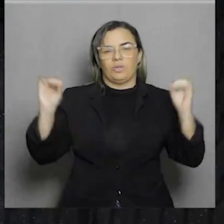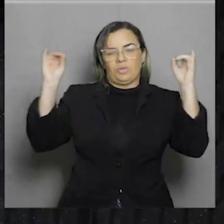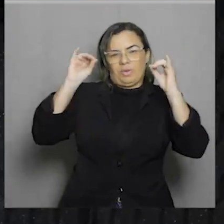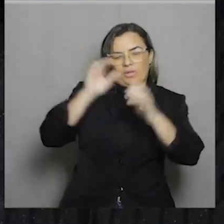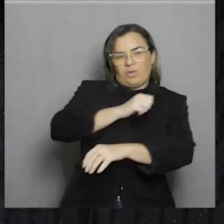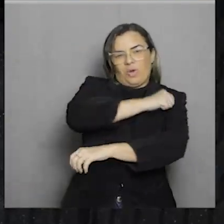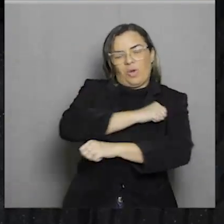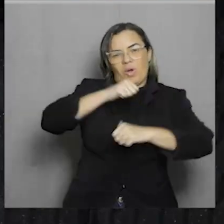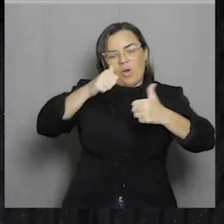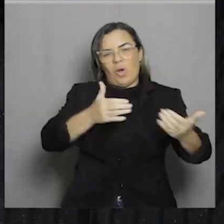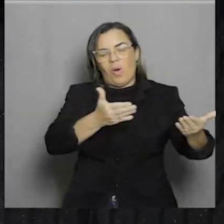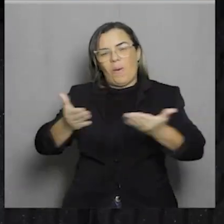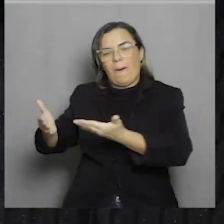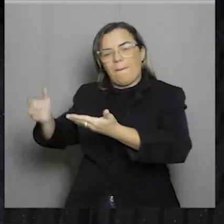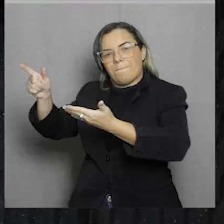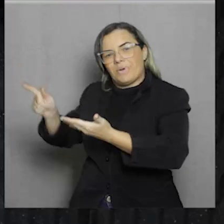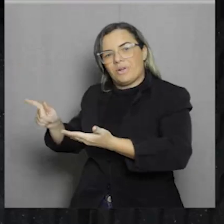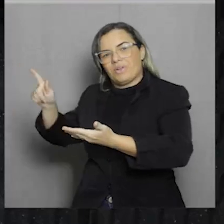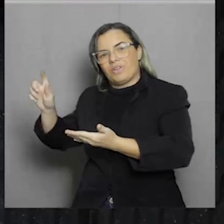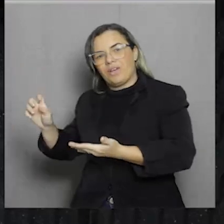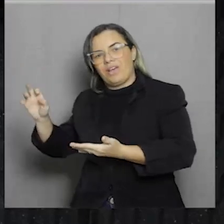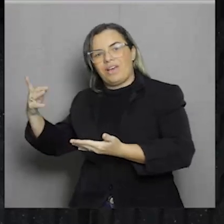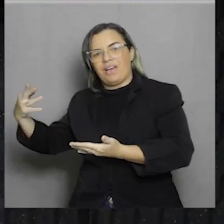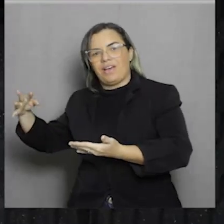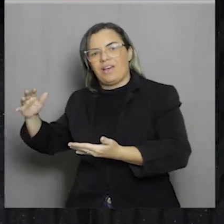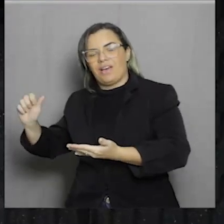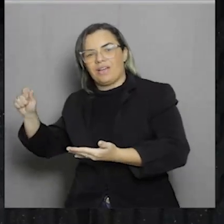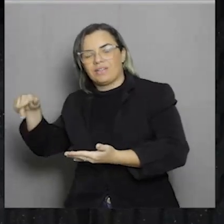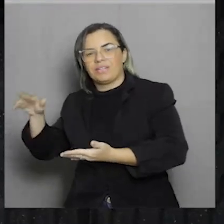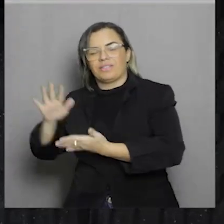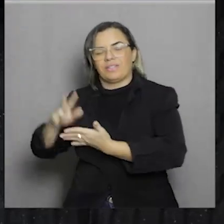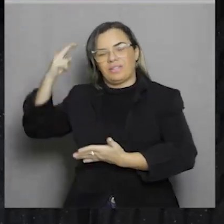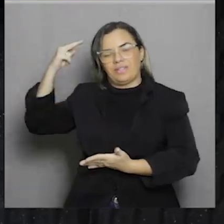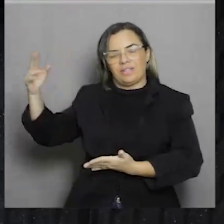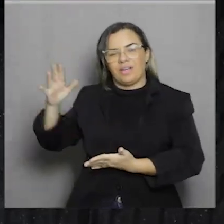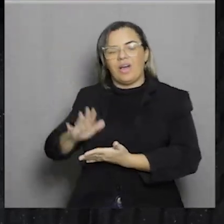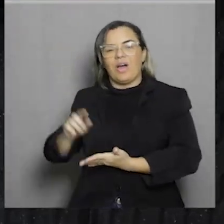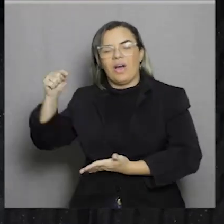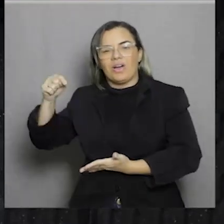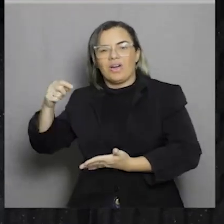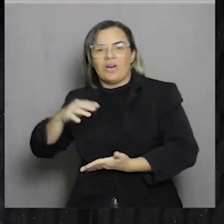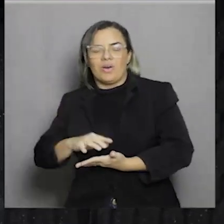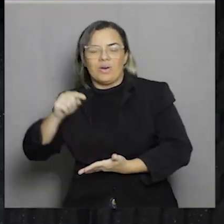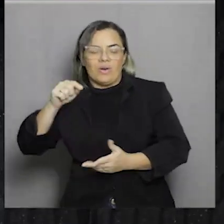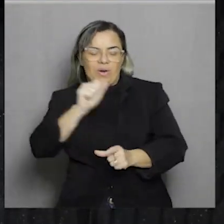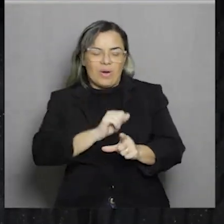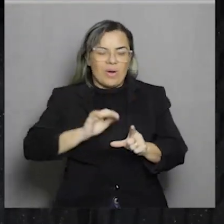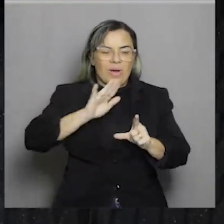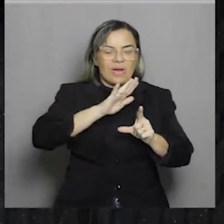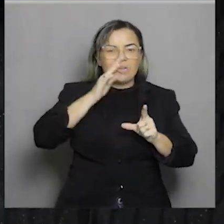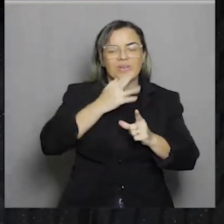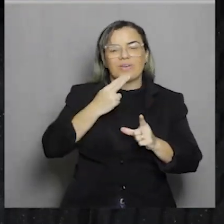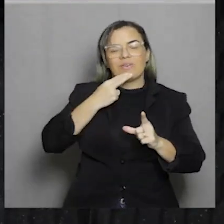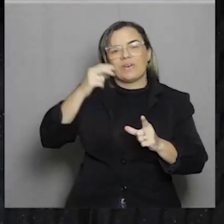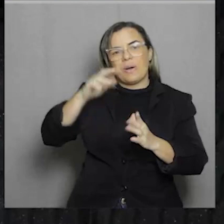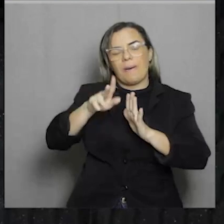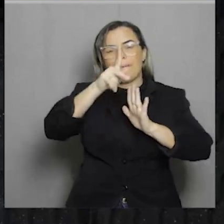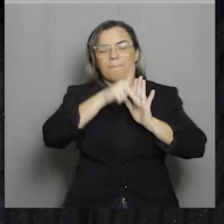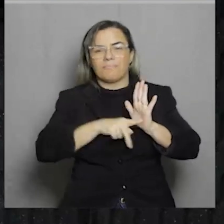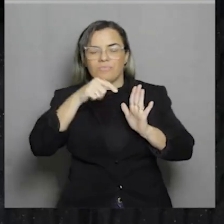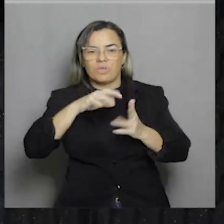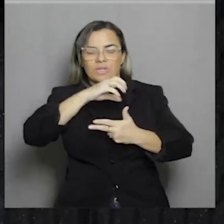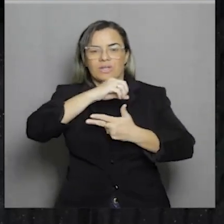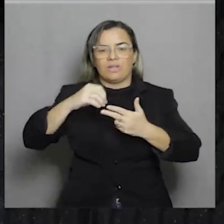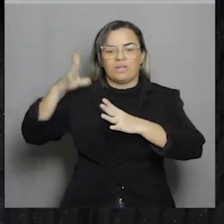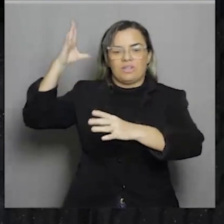E aí, pessoal, tudo bem? Professor Paulo Gereba de História, com esse projeto de revisão do Enem do Governo do Estado, um projeto que com certeza